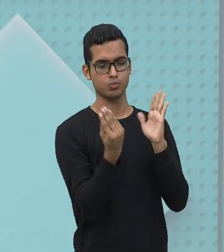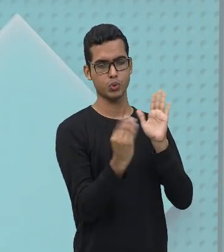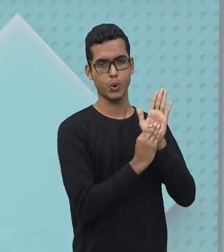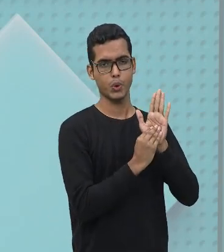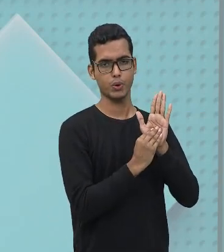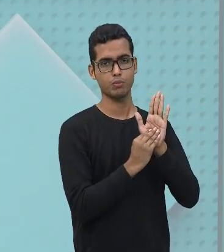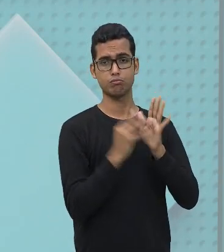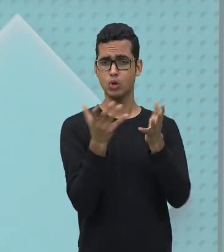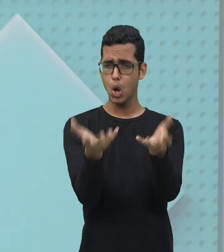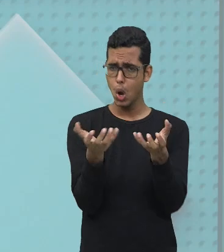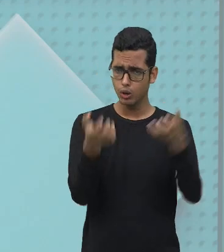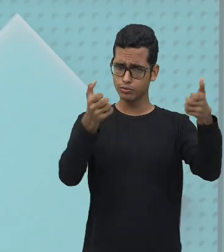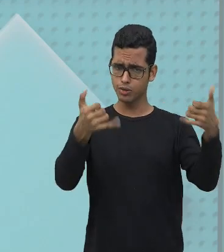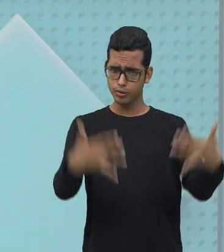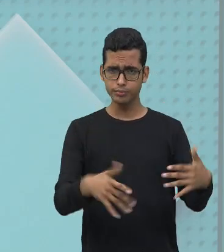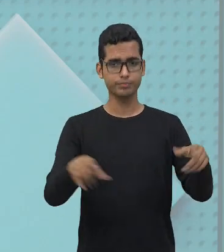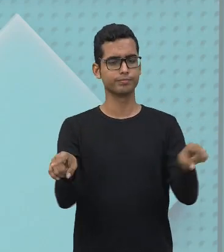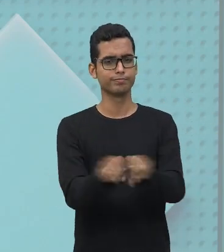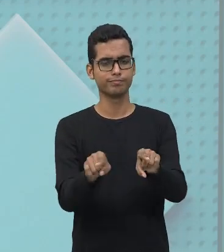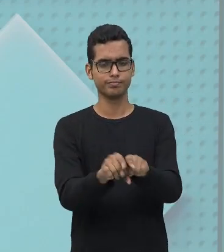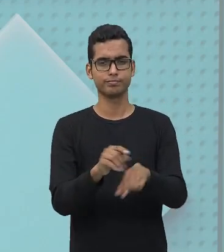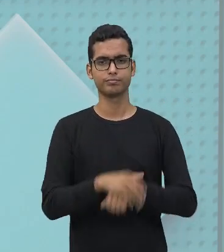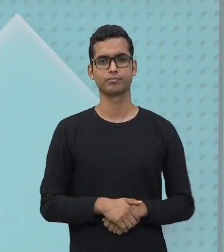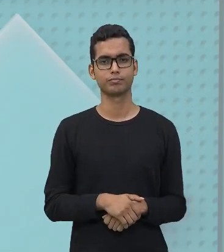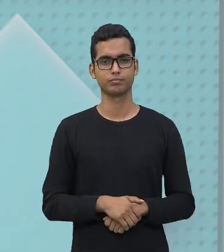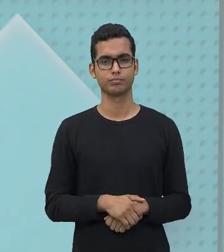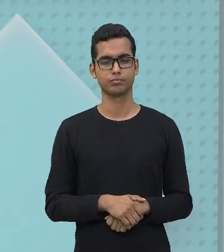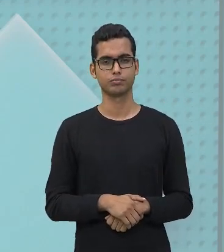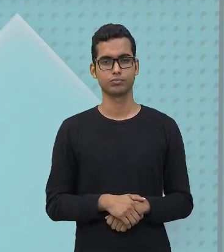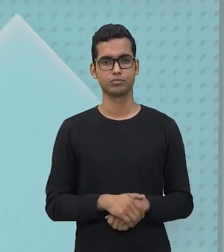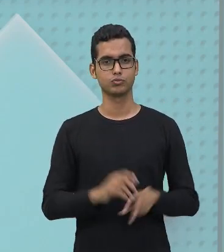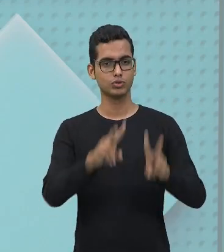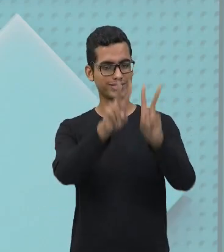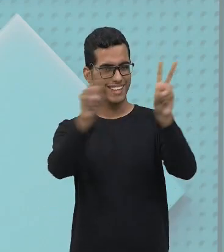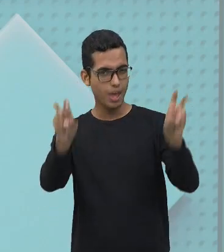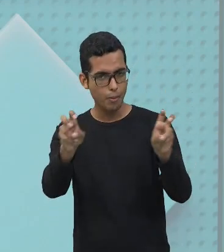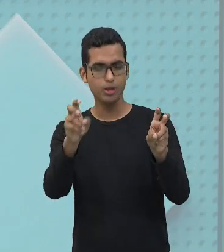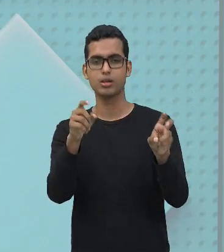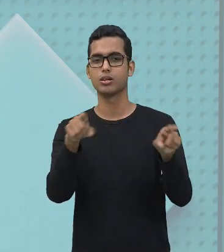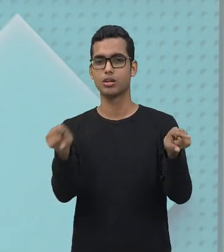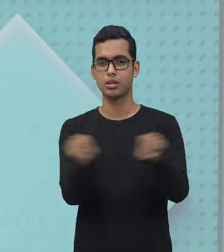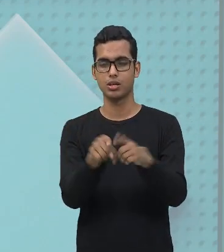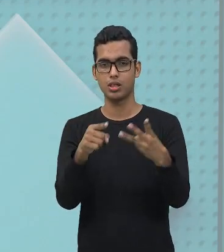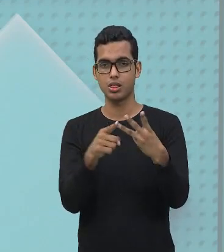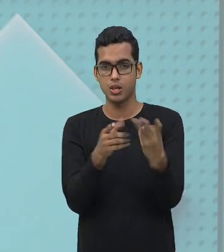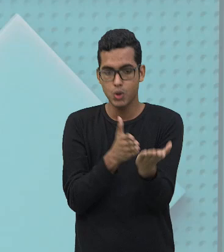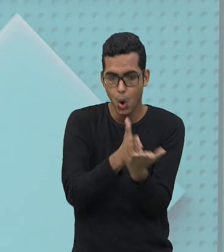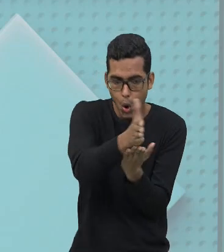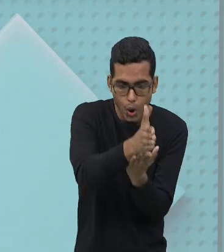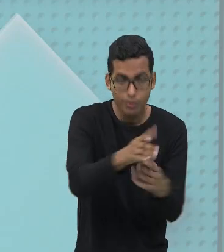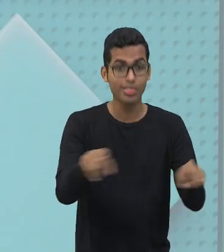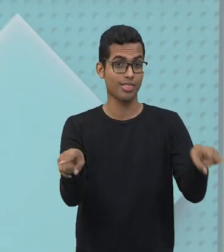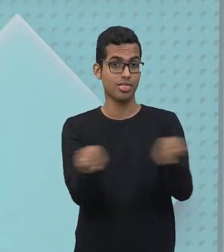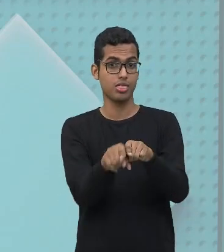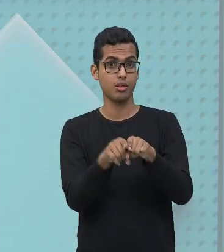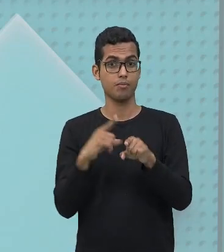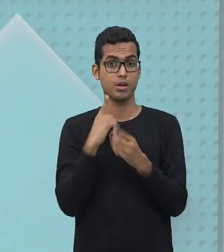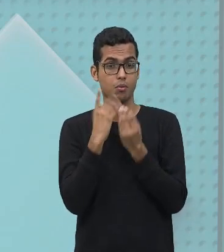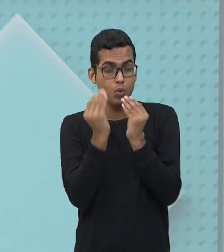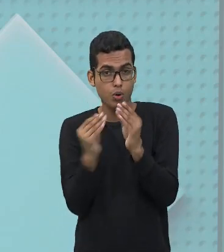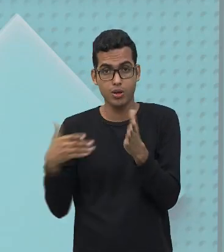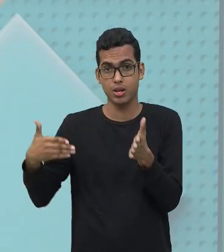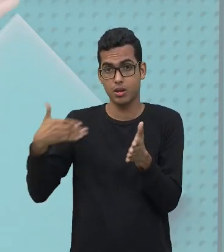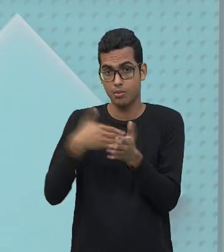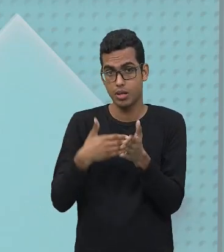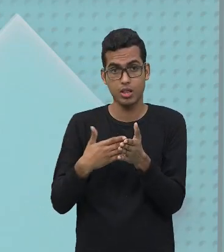que eu quero falar, sobre o que eu quero falar, delimitar aquilo que eu quero falar, porque eu